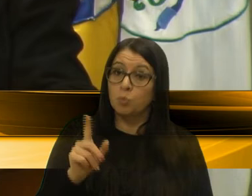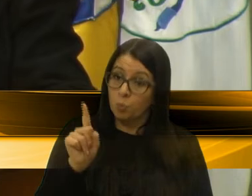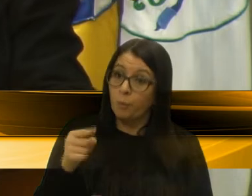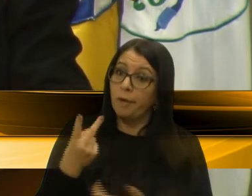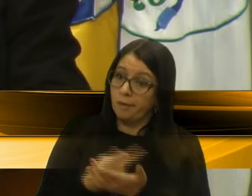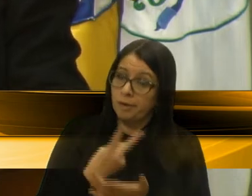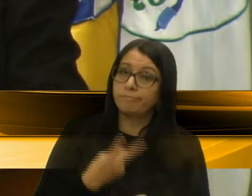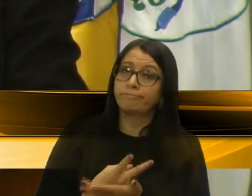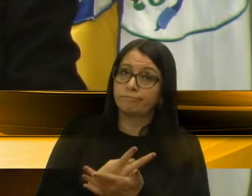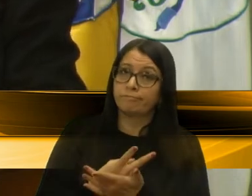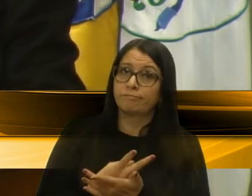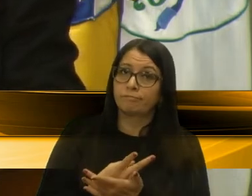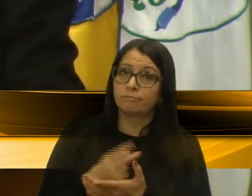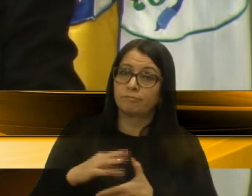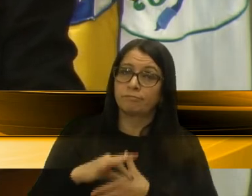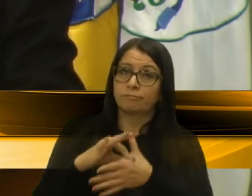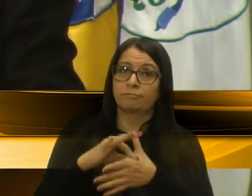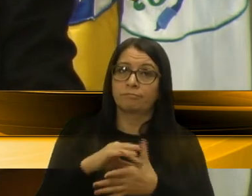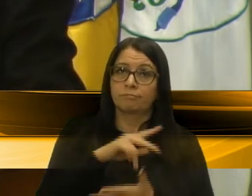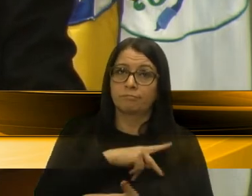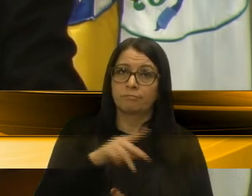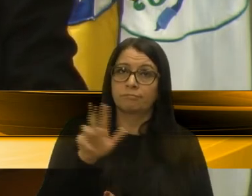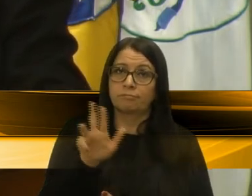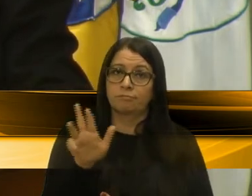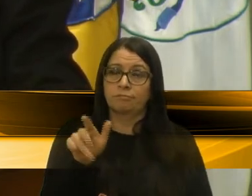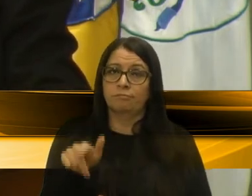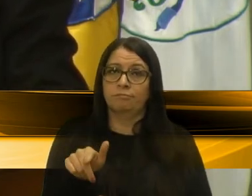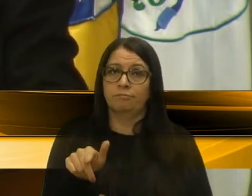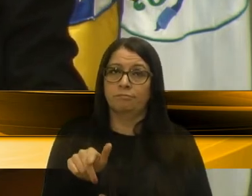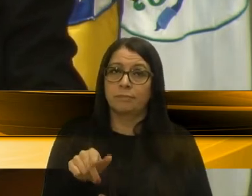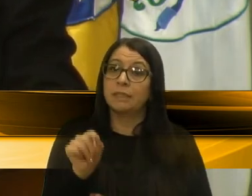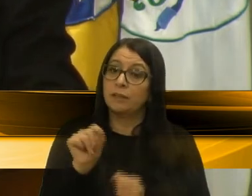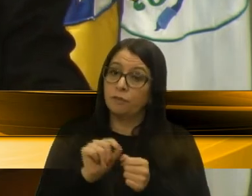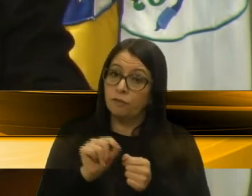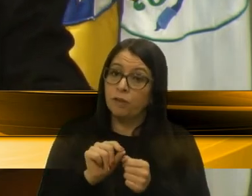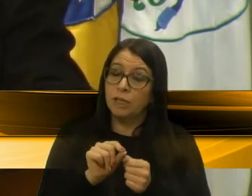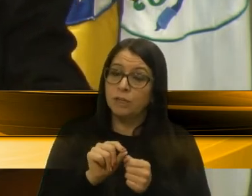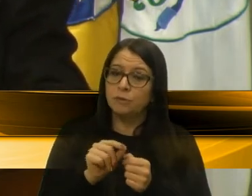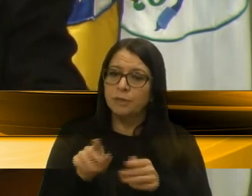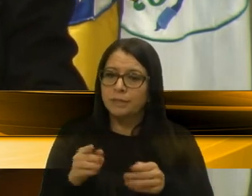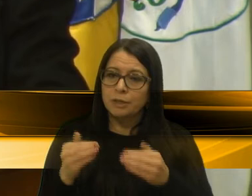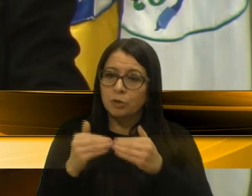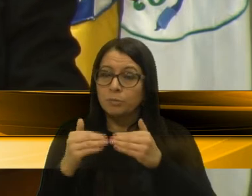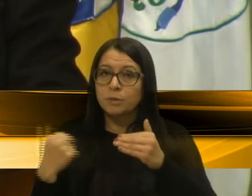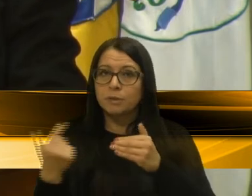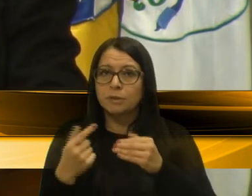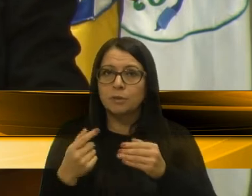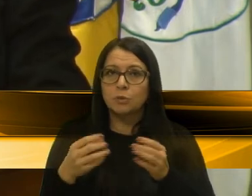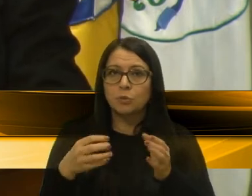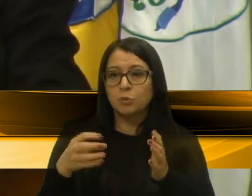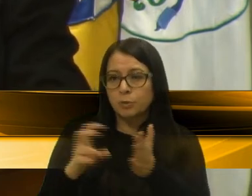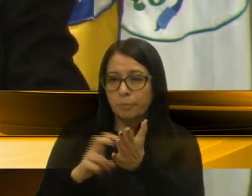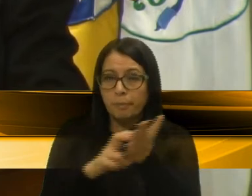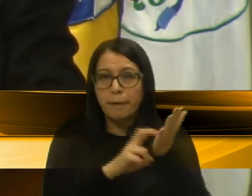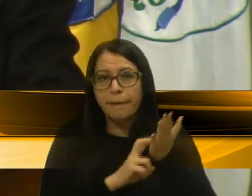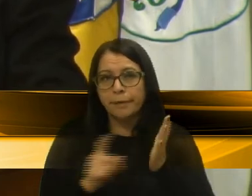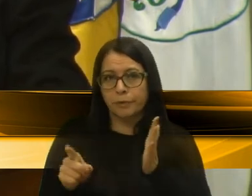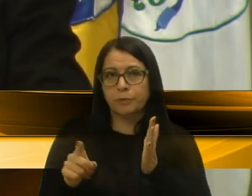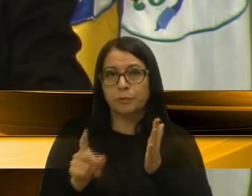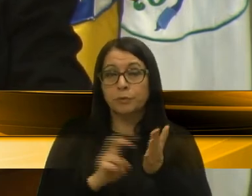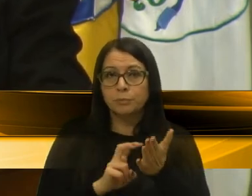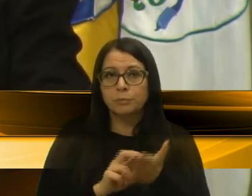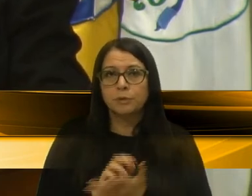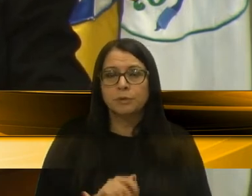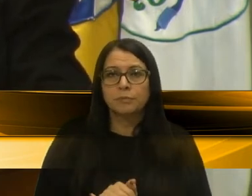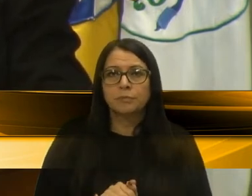erro do governo liderado pelo presidente Lula, ter feito essa conciliação com o sistema financeiro, onde os